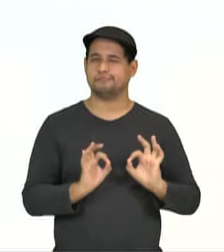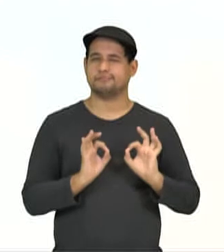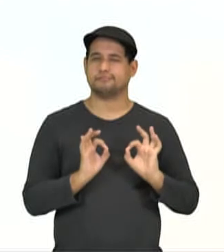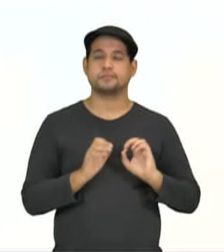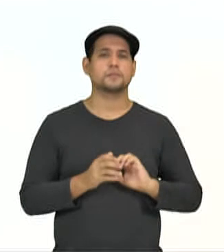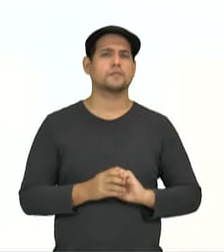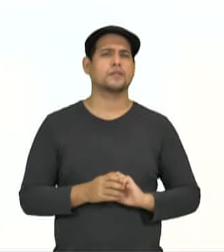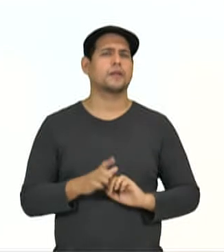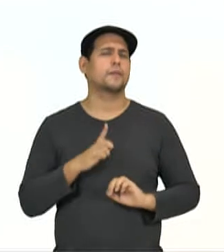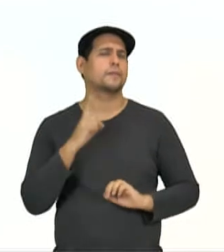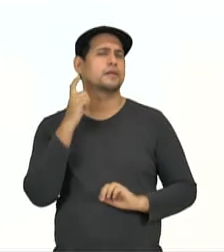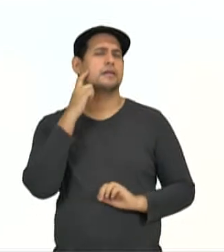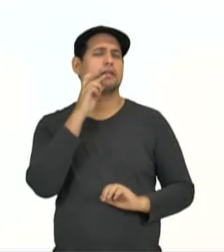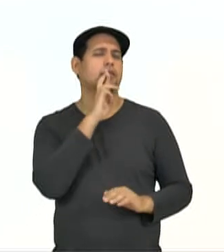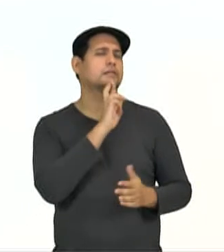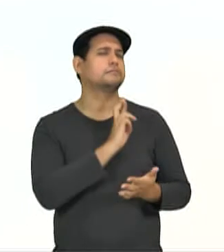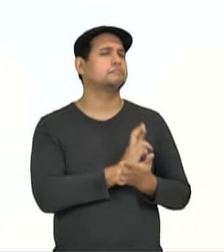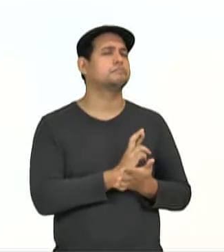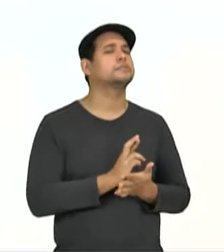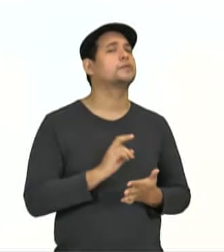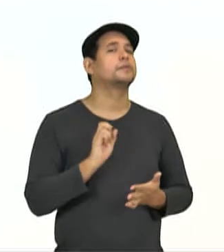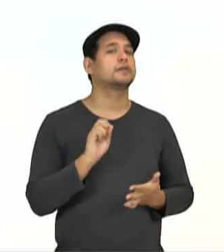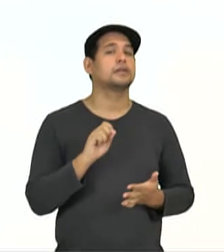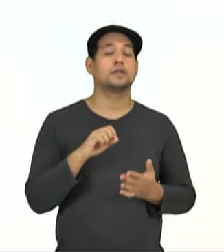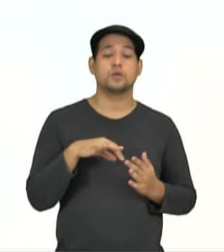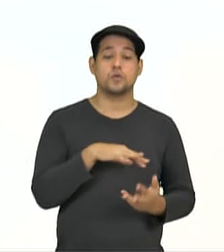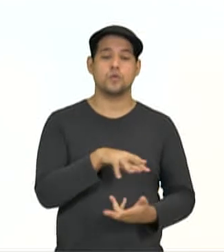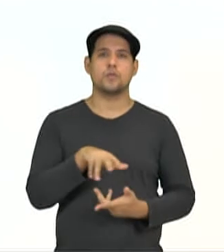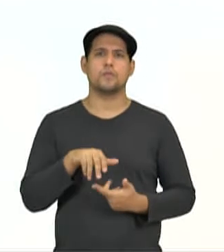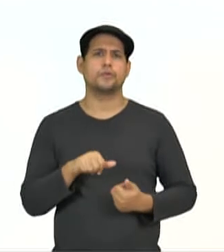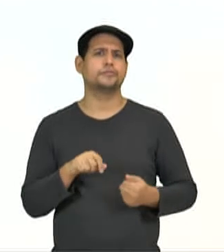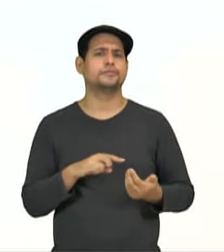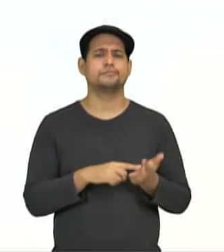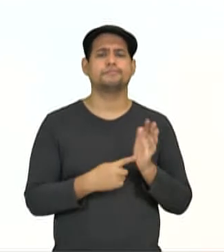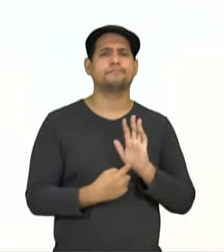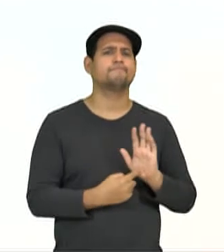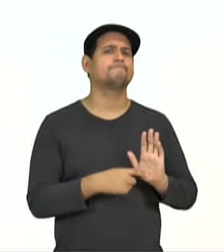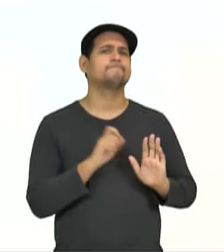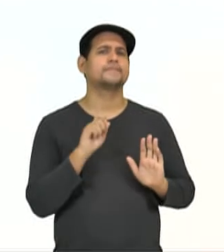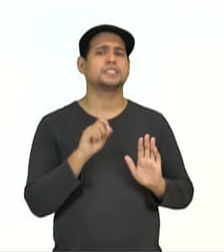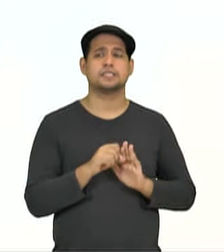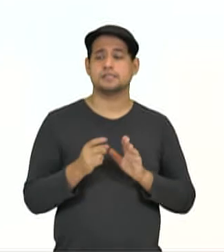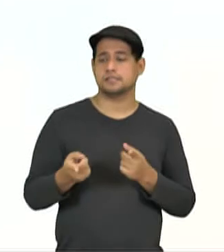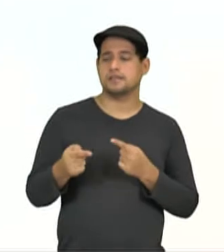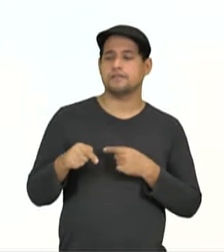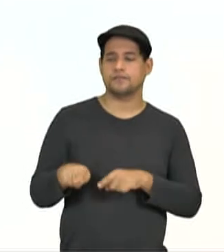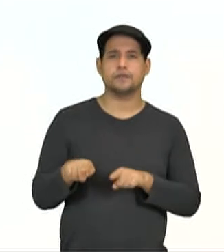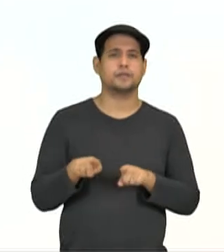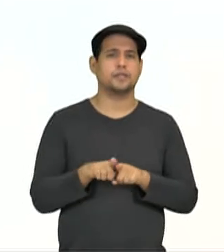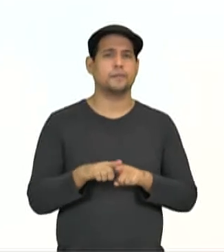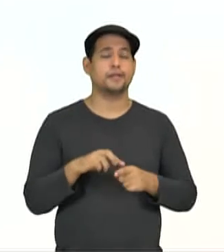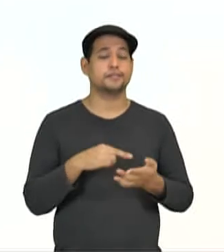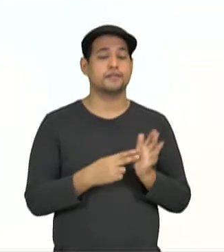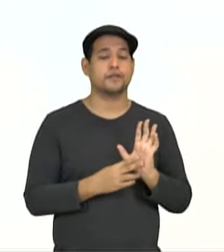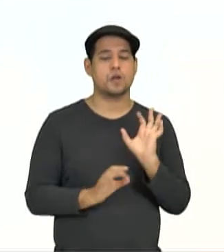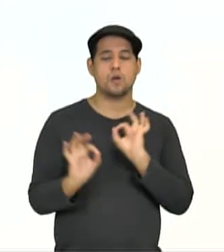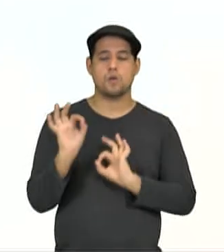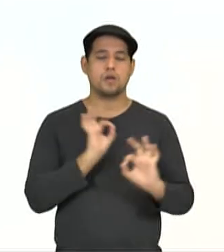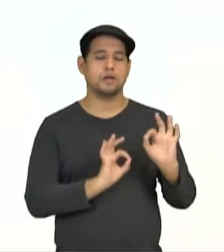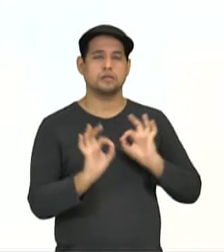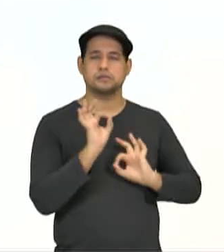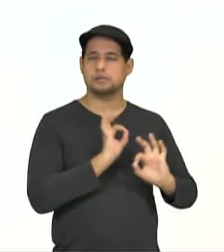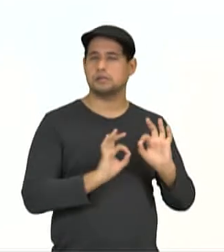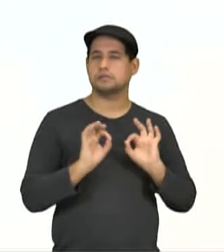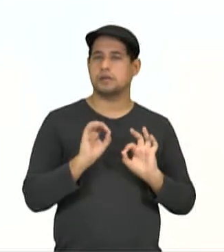né? Possibilidade de resposta. O mundo contemporâneo apresenta grandes desafios que exigem organização